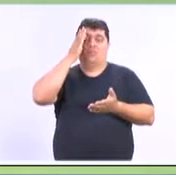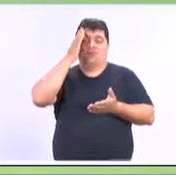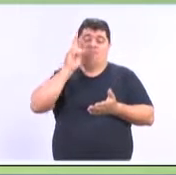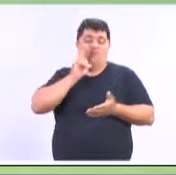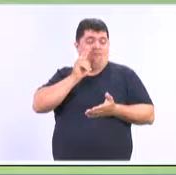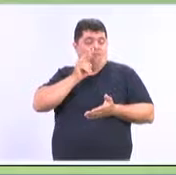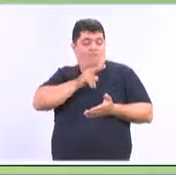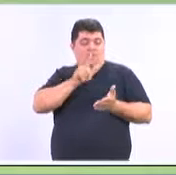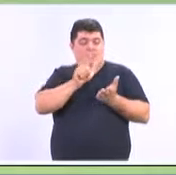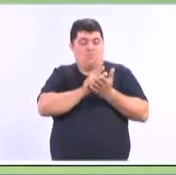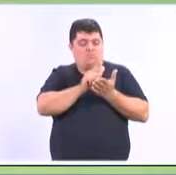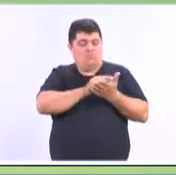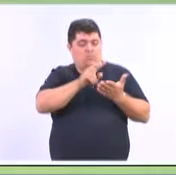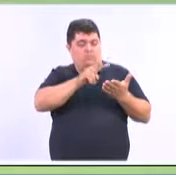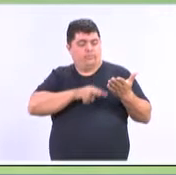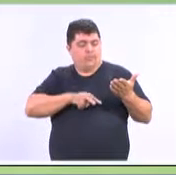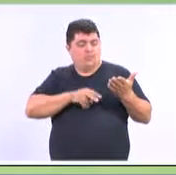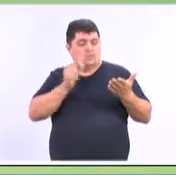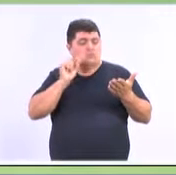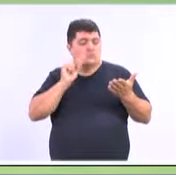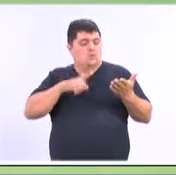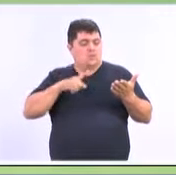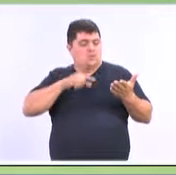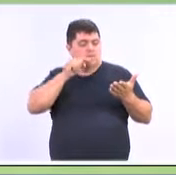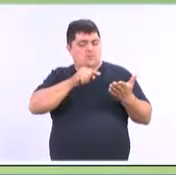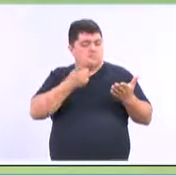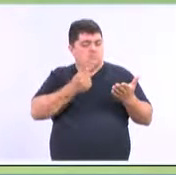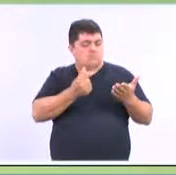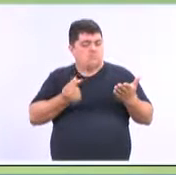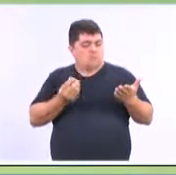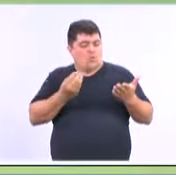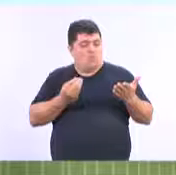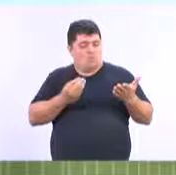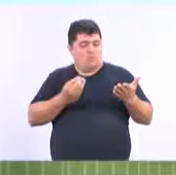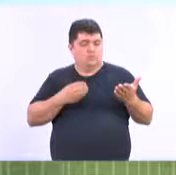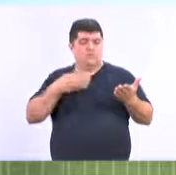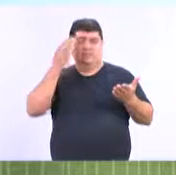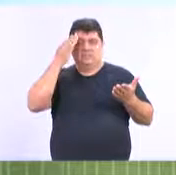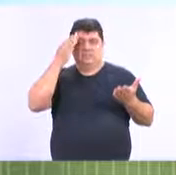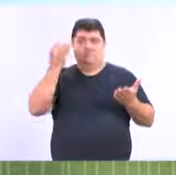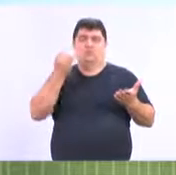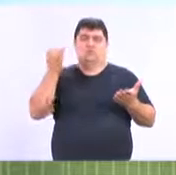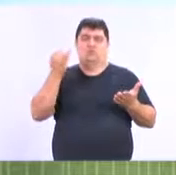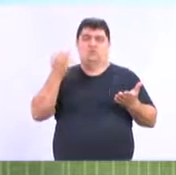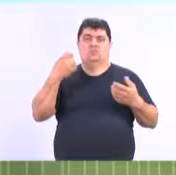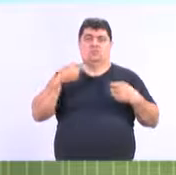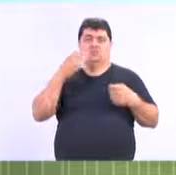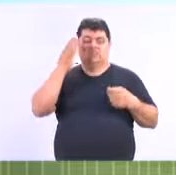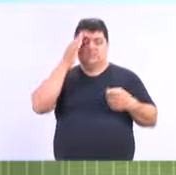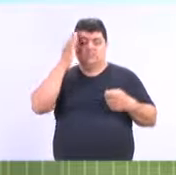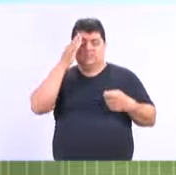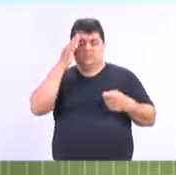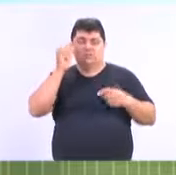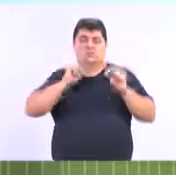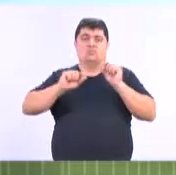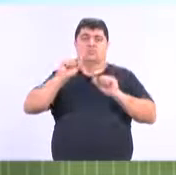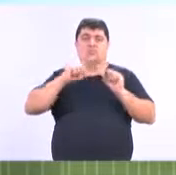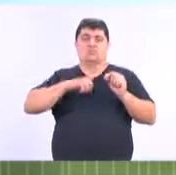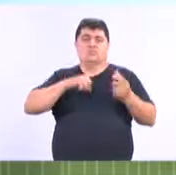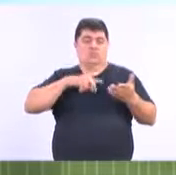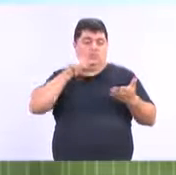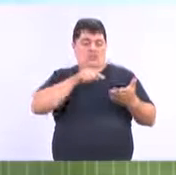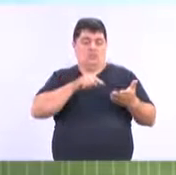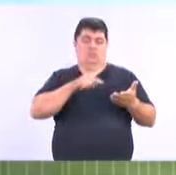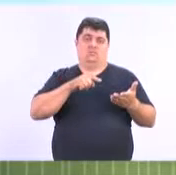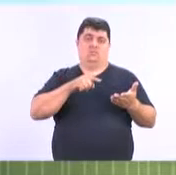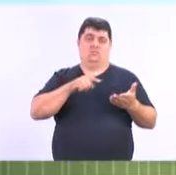E aí a gente chama a atenção que para tomar a decisão, o primeiro passo é entender o que está ali. Então a gente tem que compreender o que as demonstrações contábeis nos